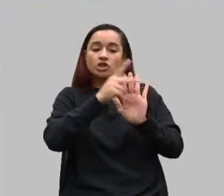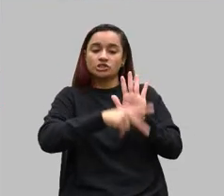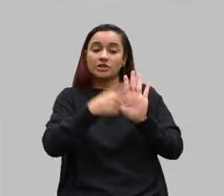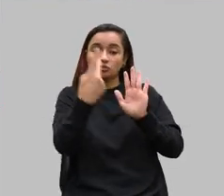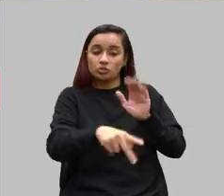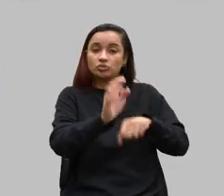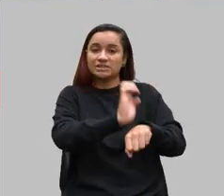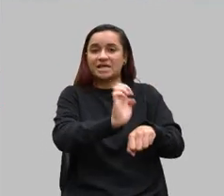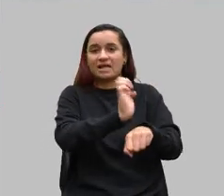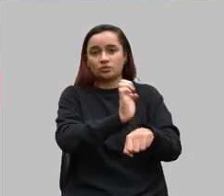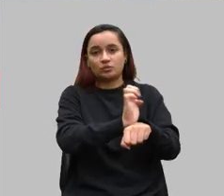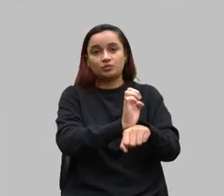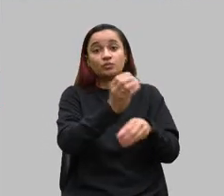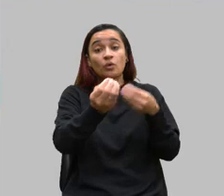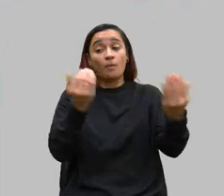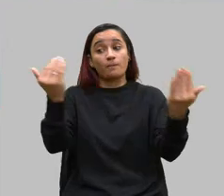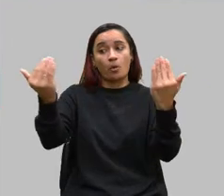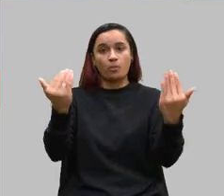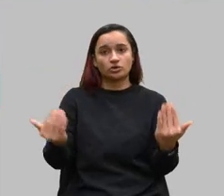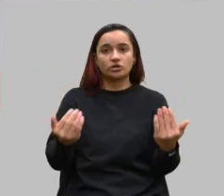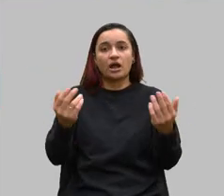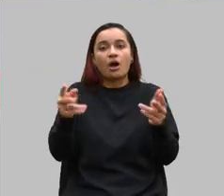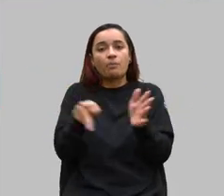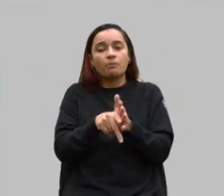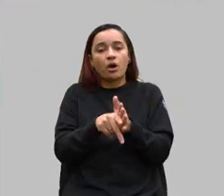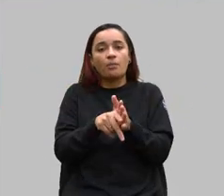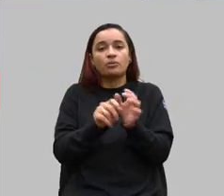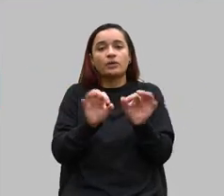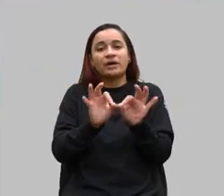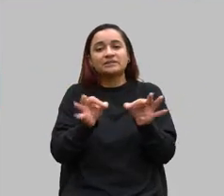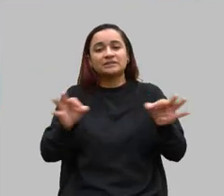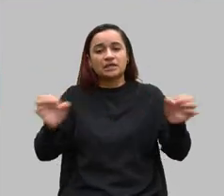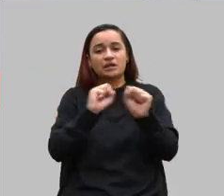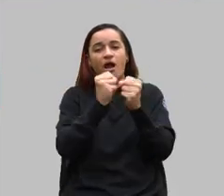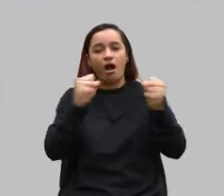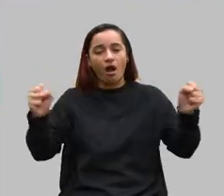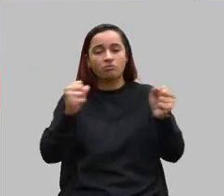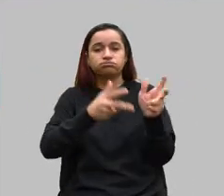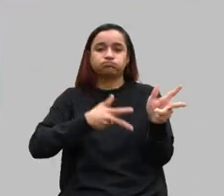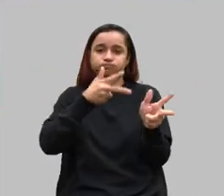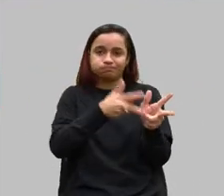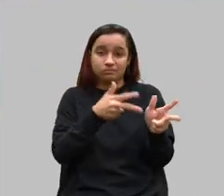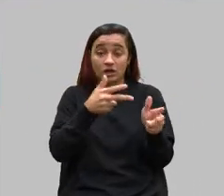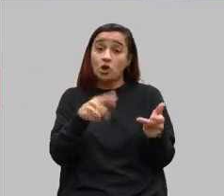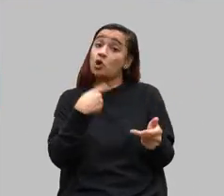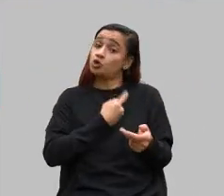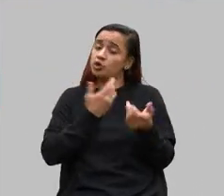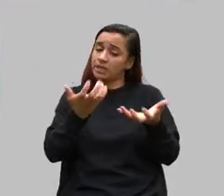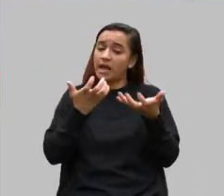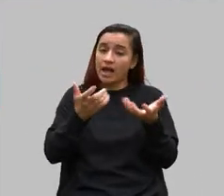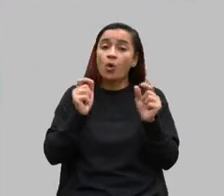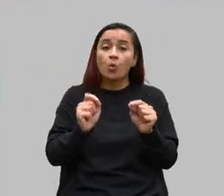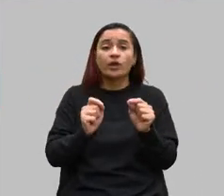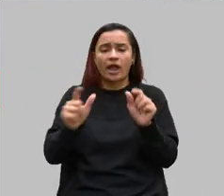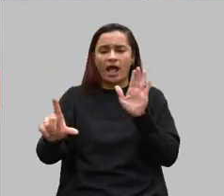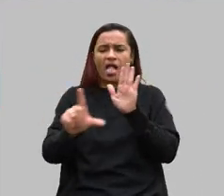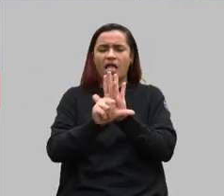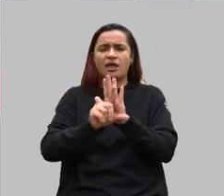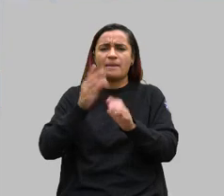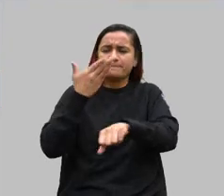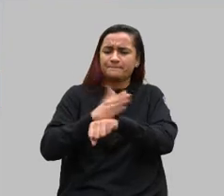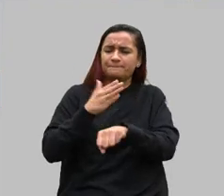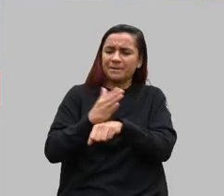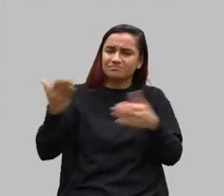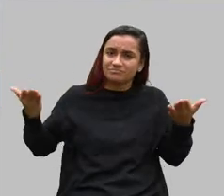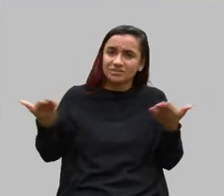proporcional a extensão da malha Ferroviária queremos que a lei seja aplicada imediatamente